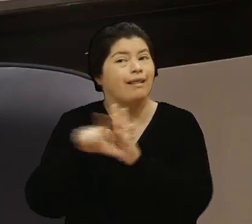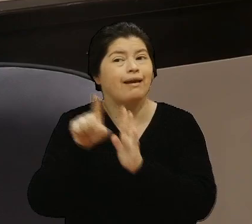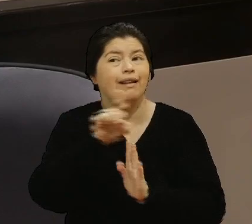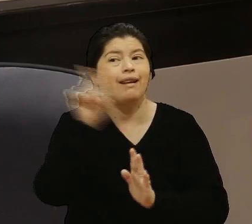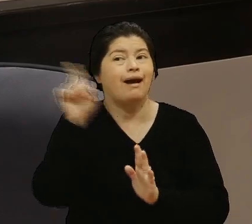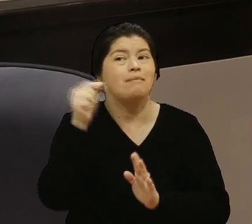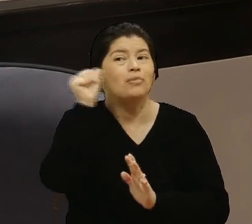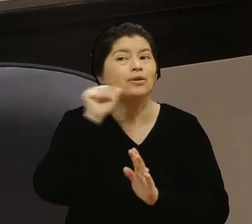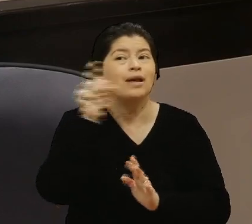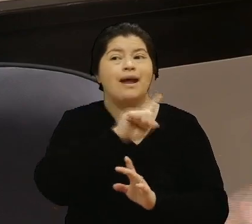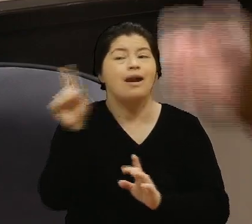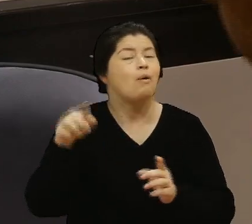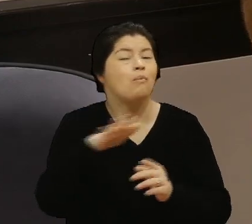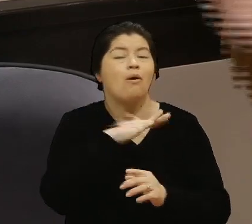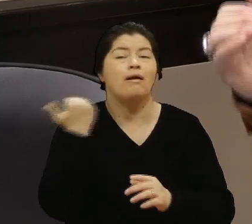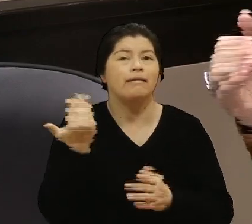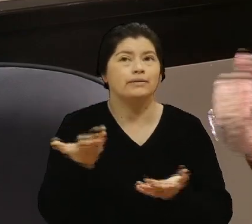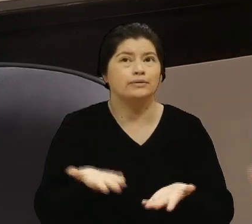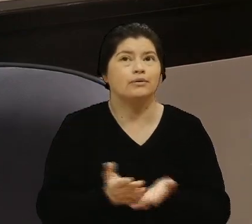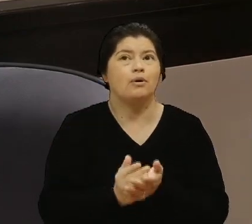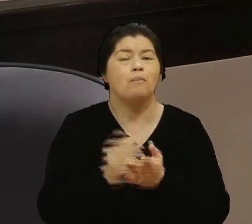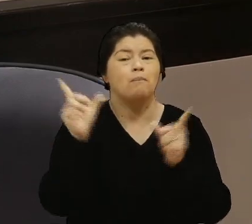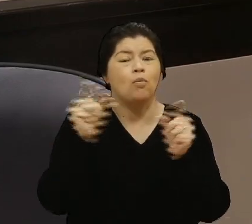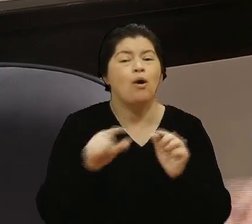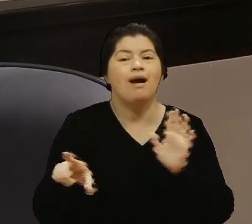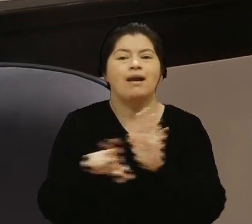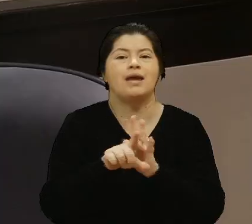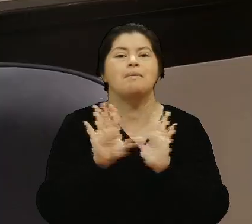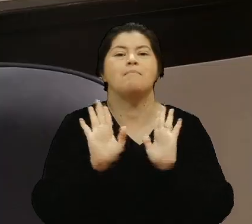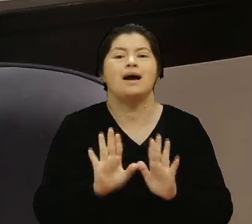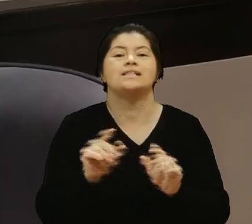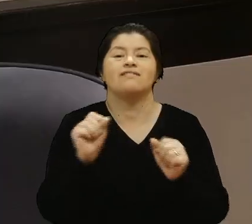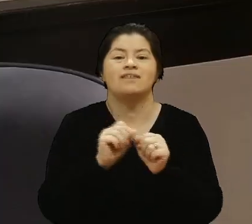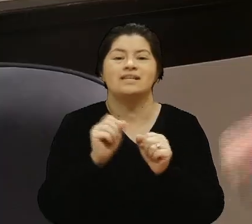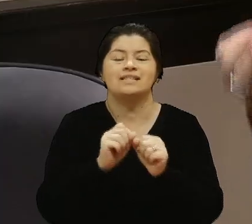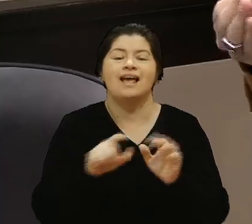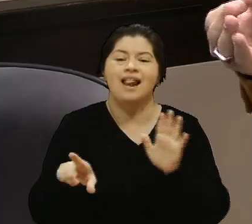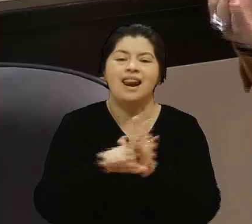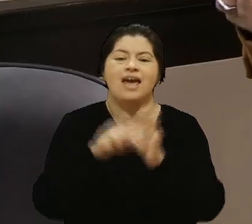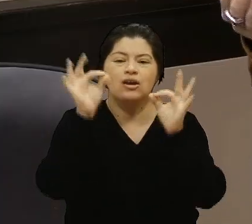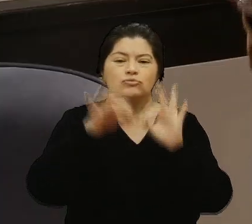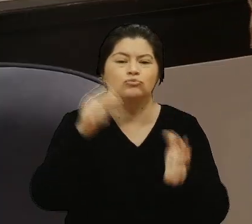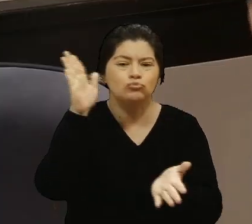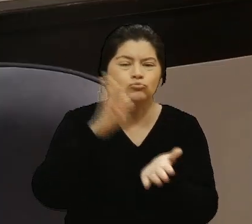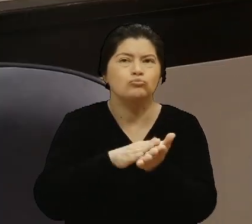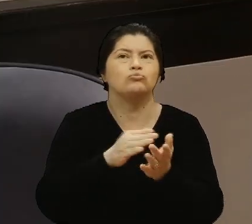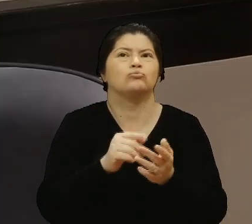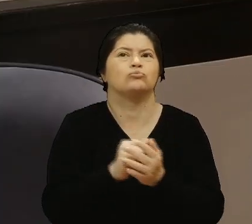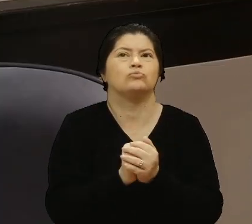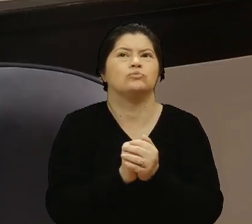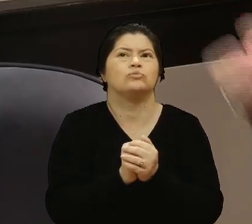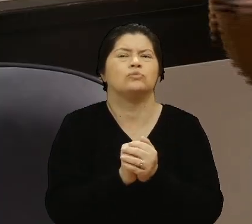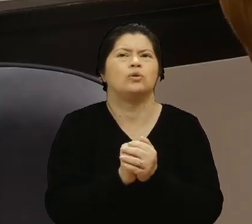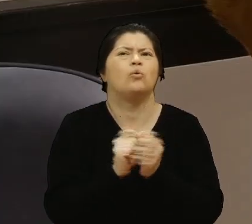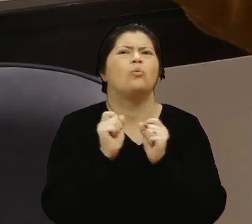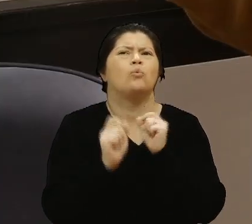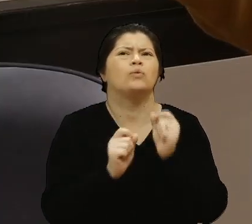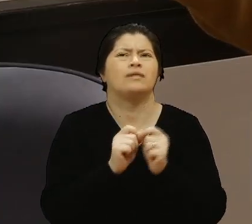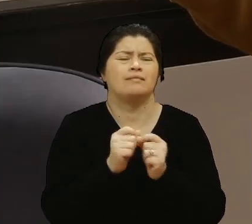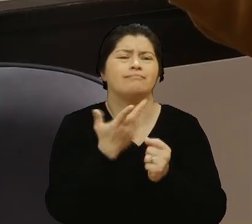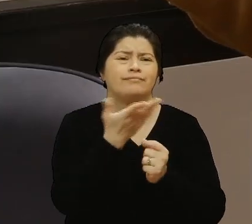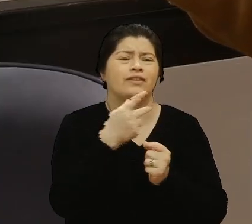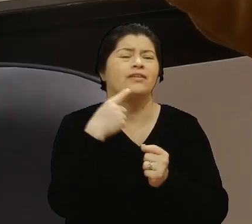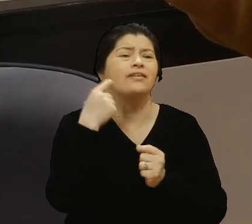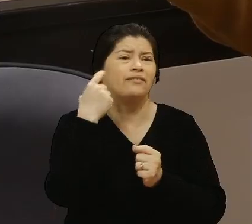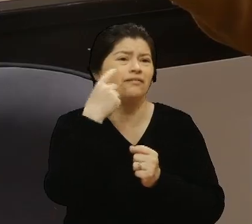mulheres não estão morrendo. Ou seja, pouca lei, mas fazer a lei ser cumprida. E o que nos ferra, vereador Caleb, lembra como